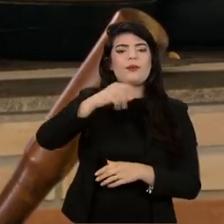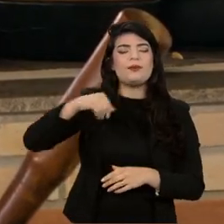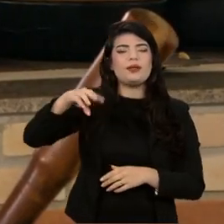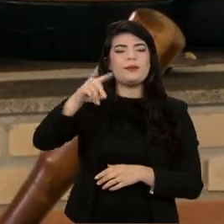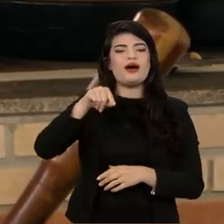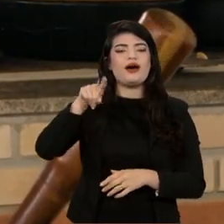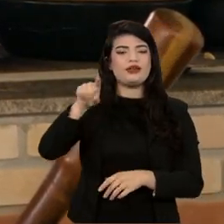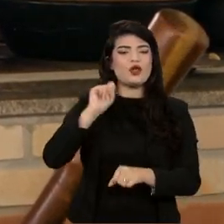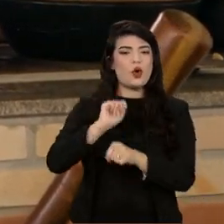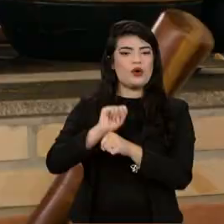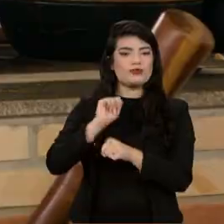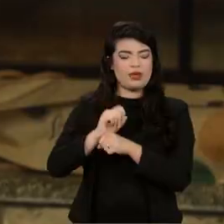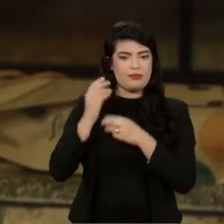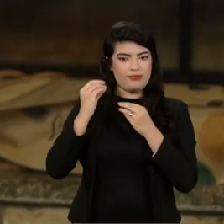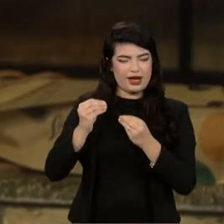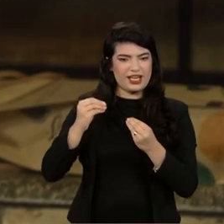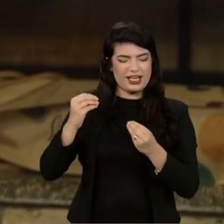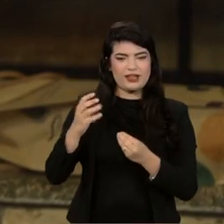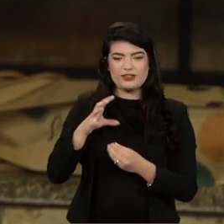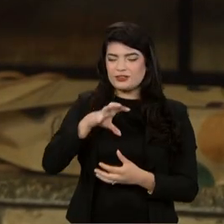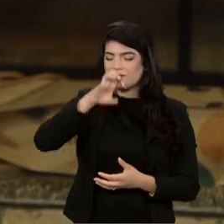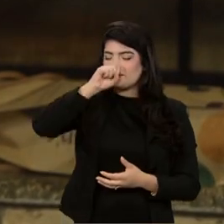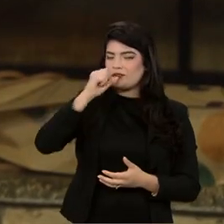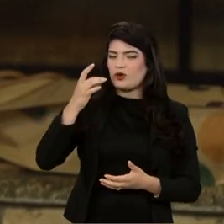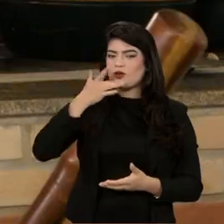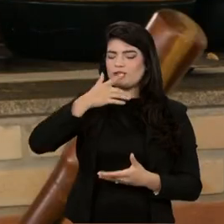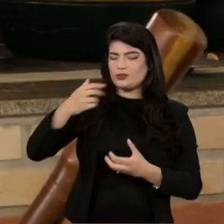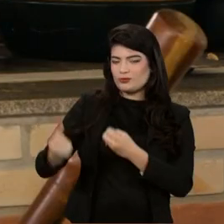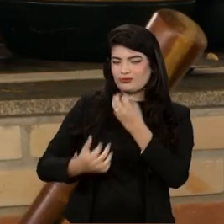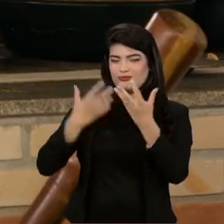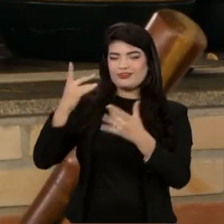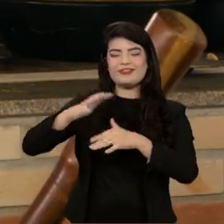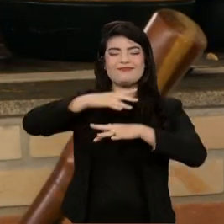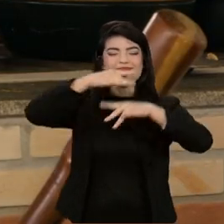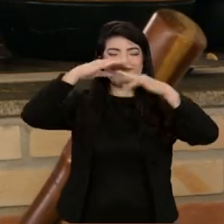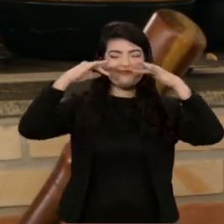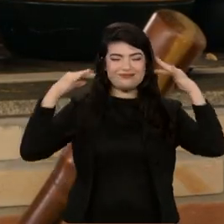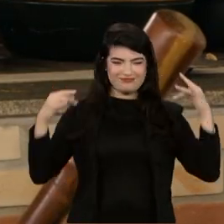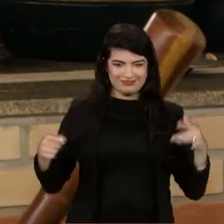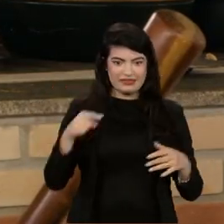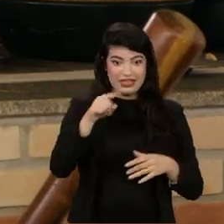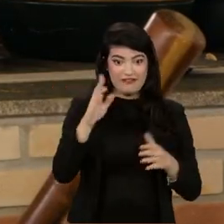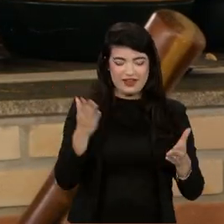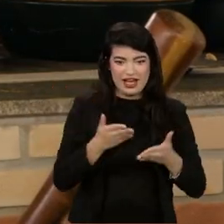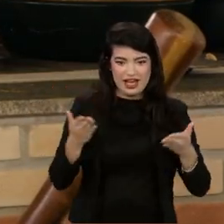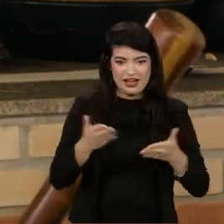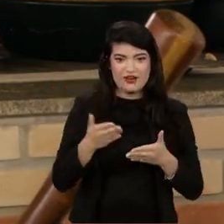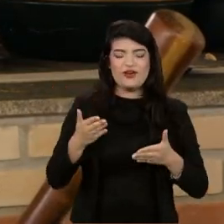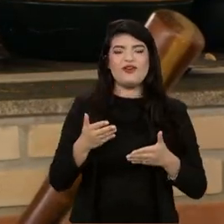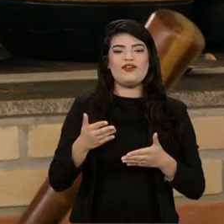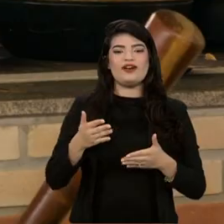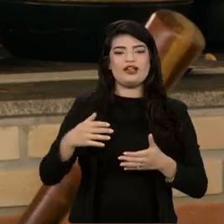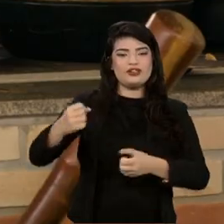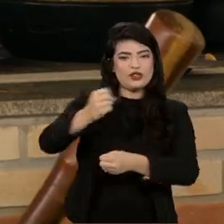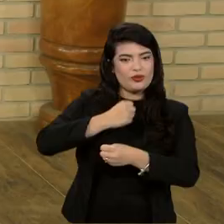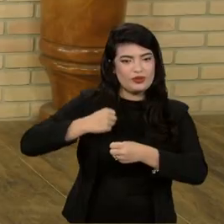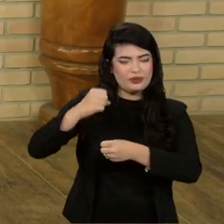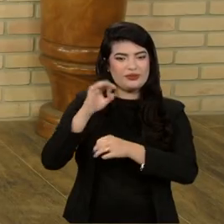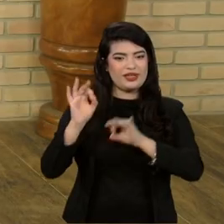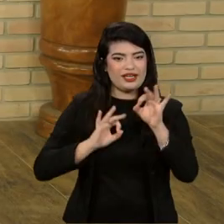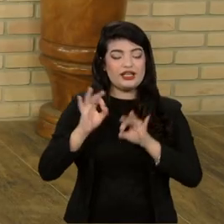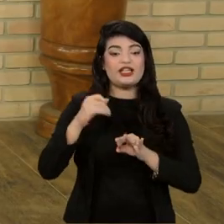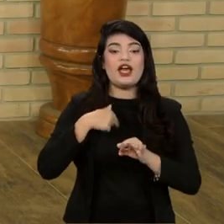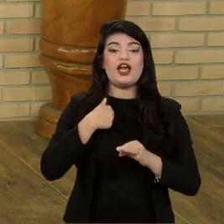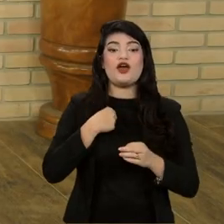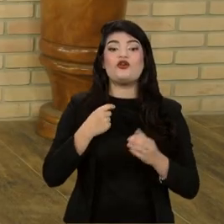pra aguçar o cheiro da coisa, não? Que nós vamos chegando devagarinho aqui. Não pra vocês eu trouxe